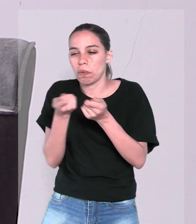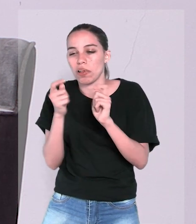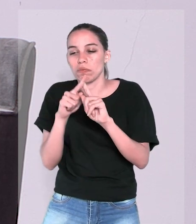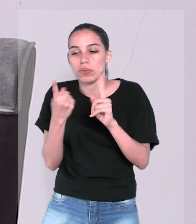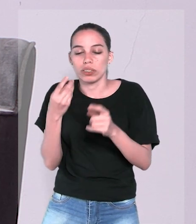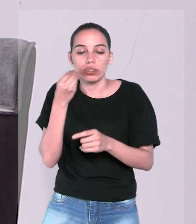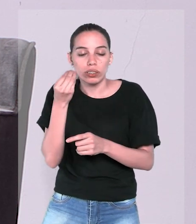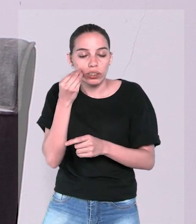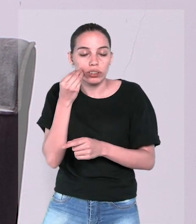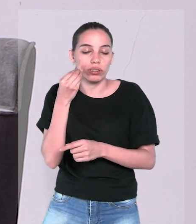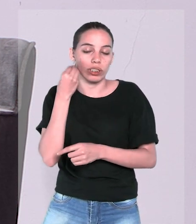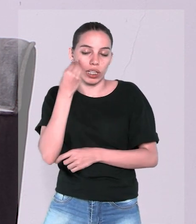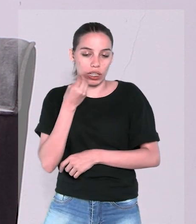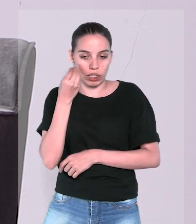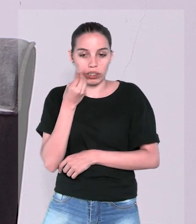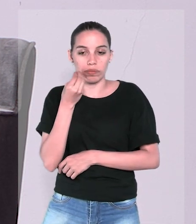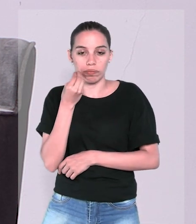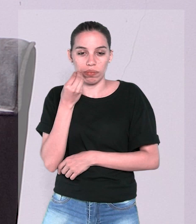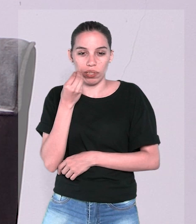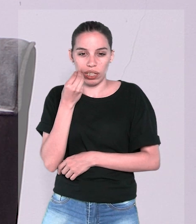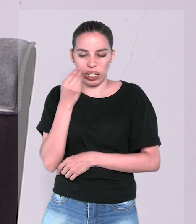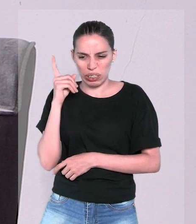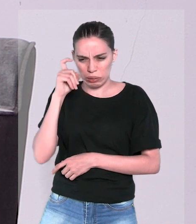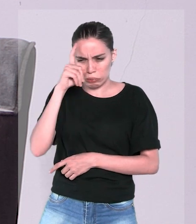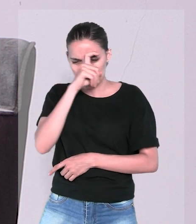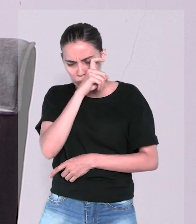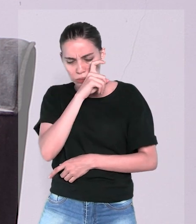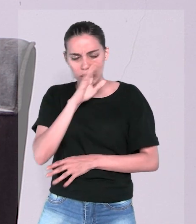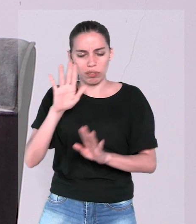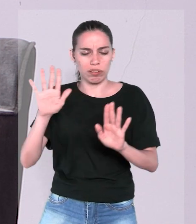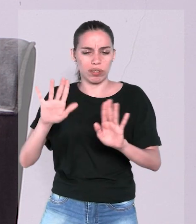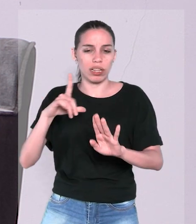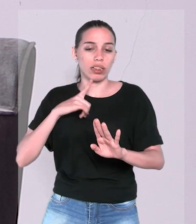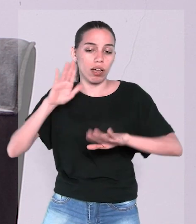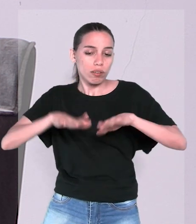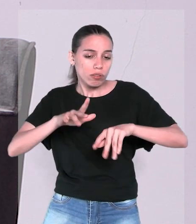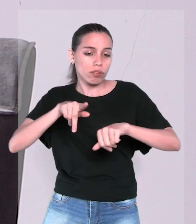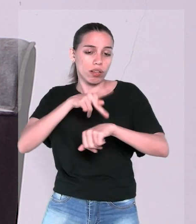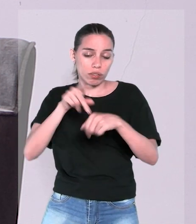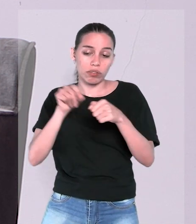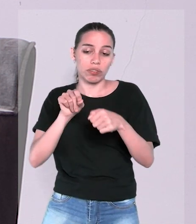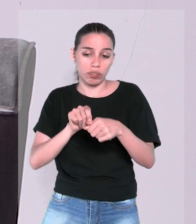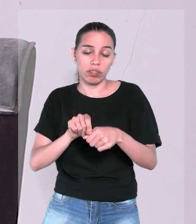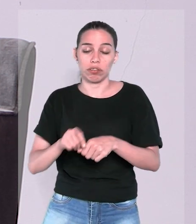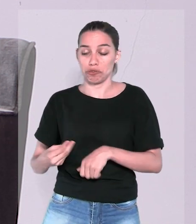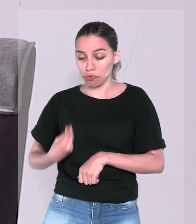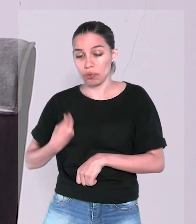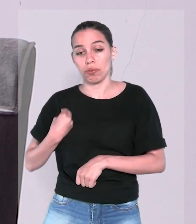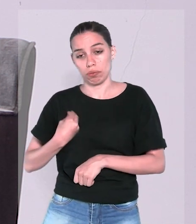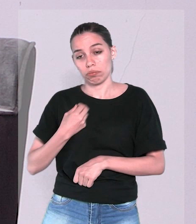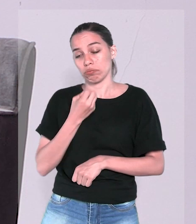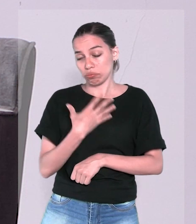ser feito em nível mais abrangente. E em nível pragmático, assim, mais direto, eu acho